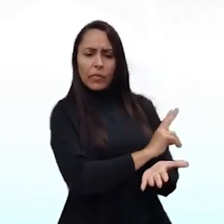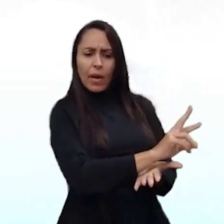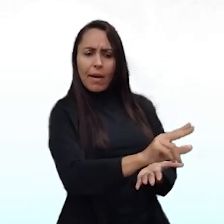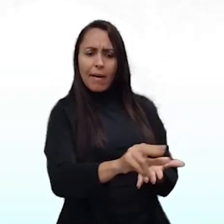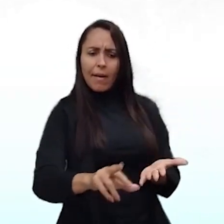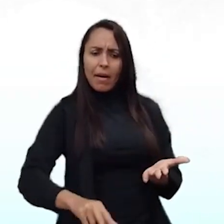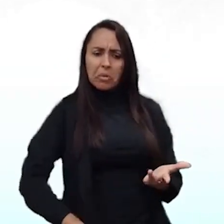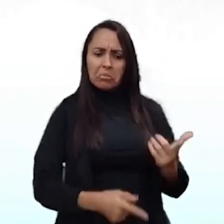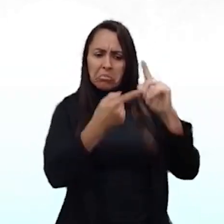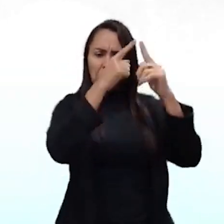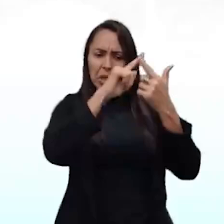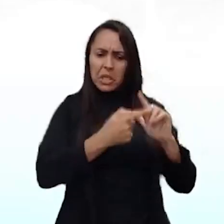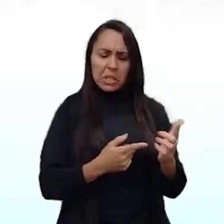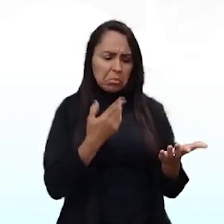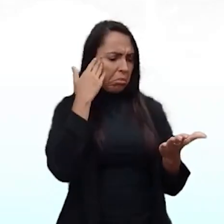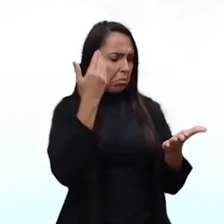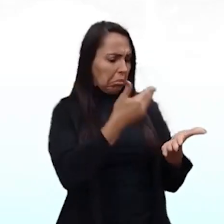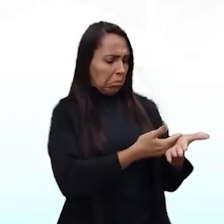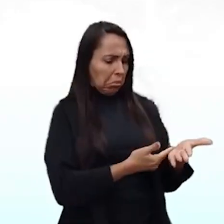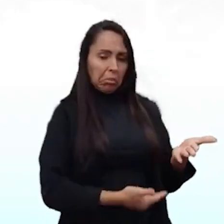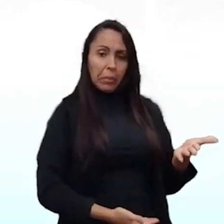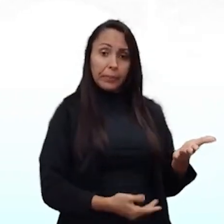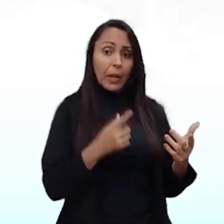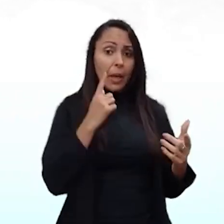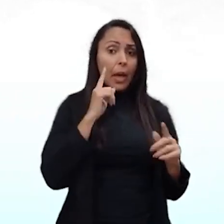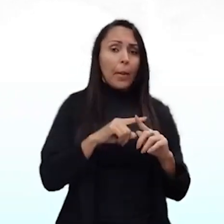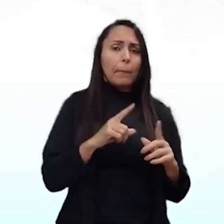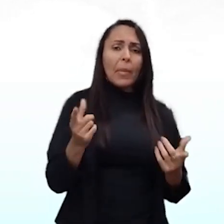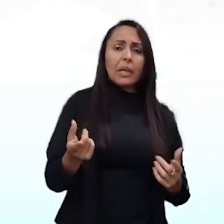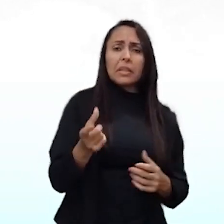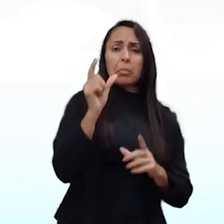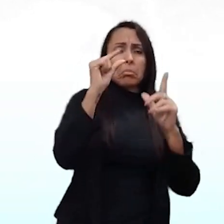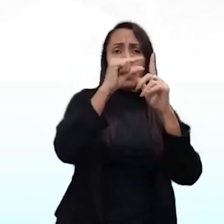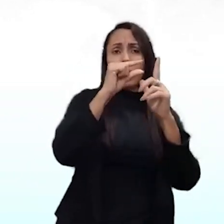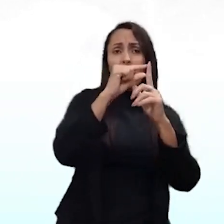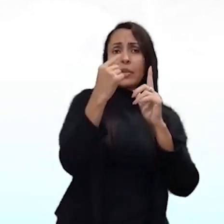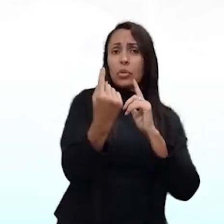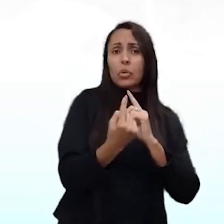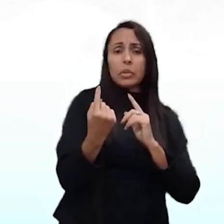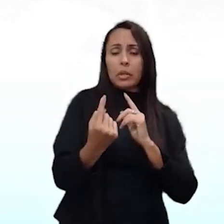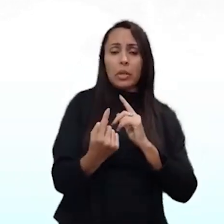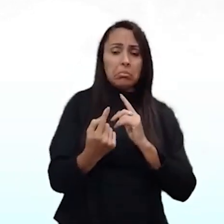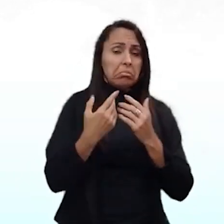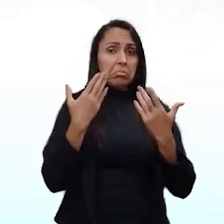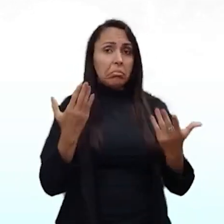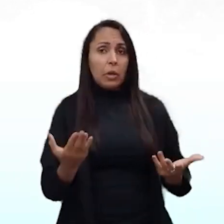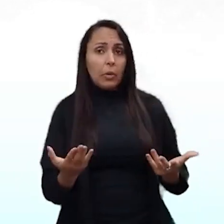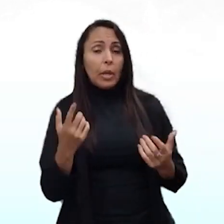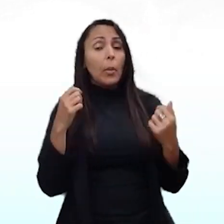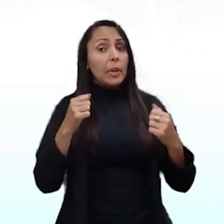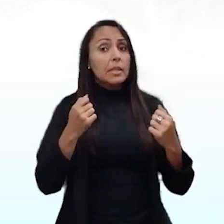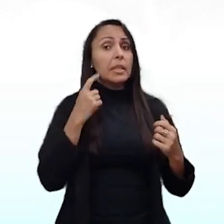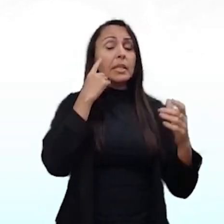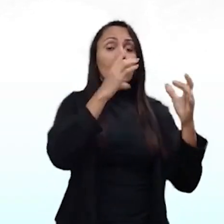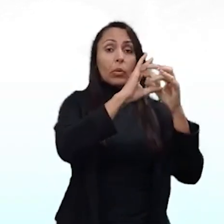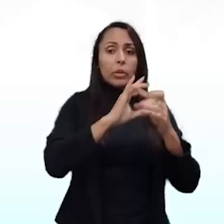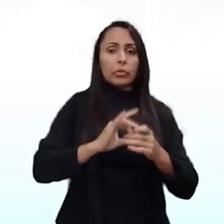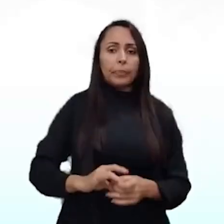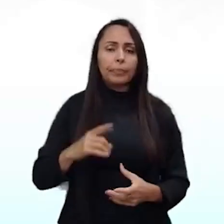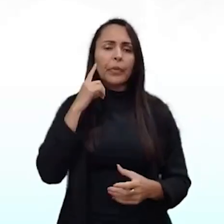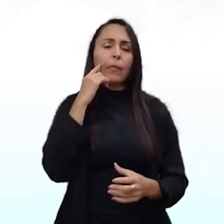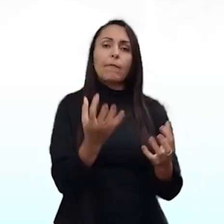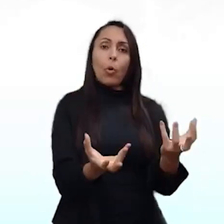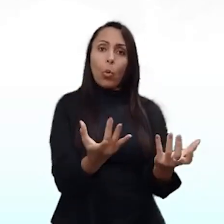Os sentidos, os significados daquela palavra. Mas a palavra isolada não diz nada. Ela tem que estar contextualizada. Então, por exemplo, eu uso a